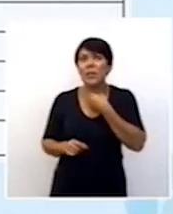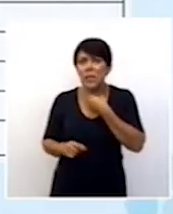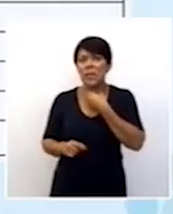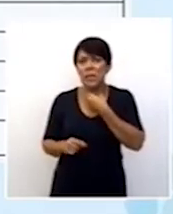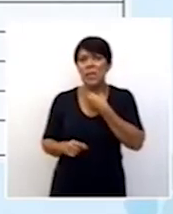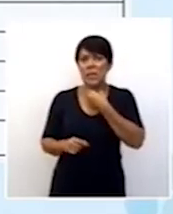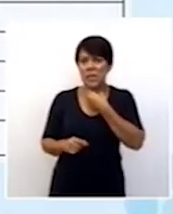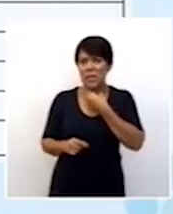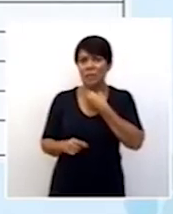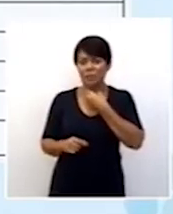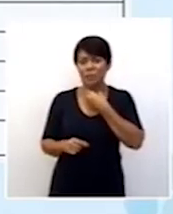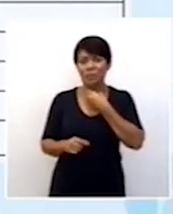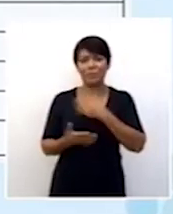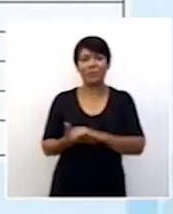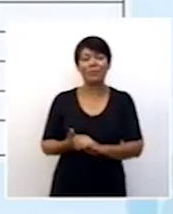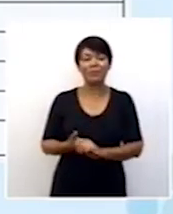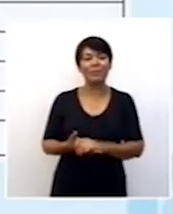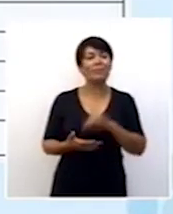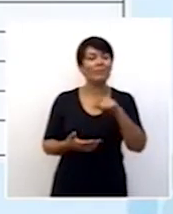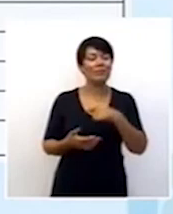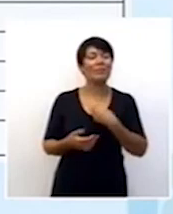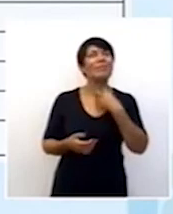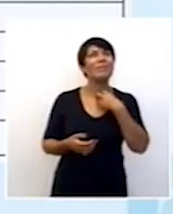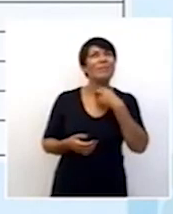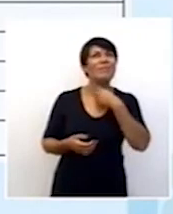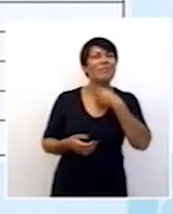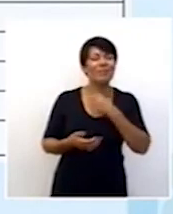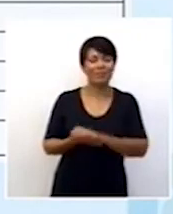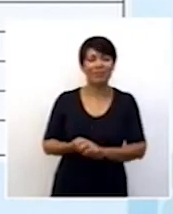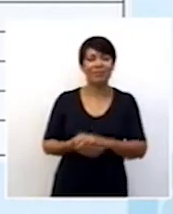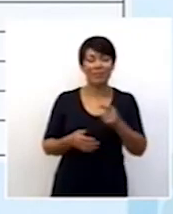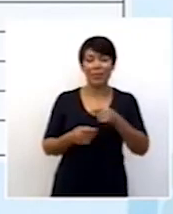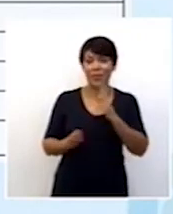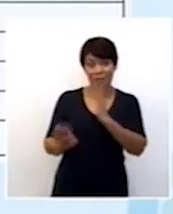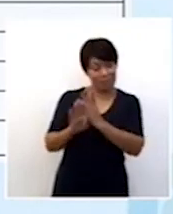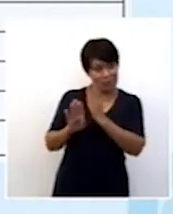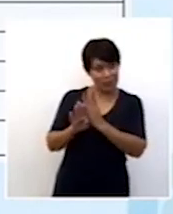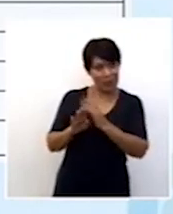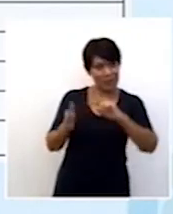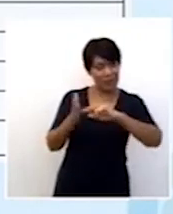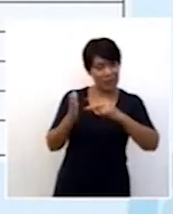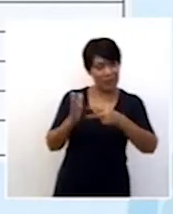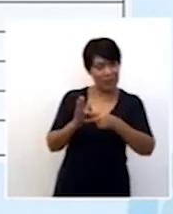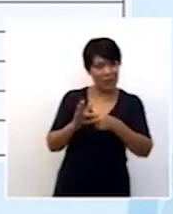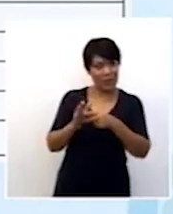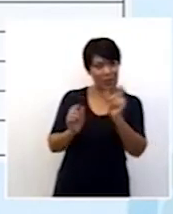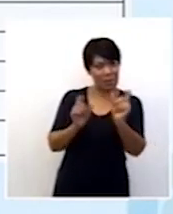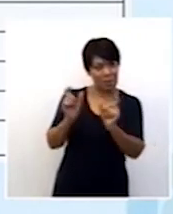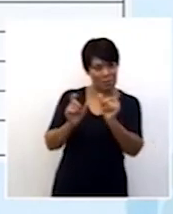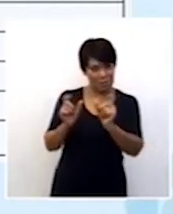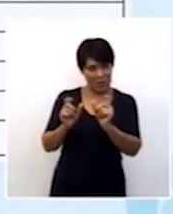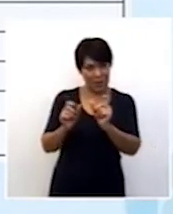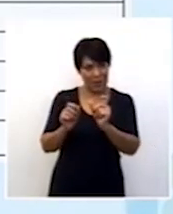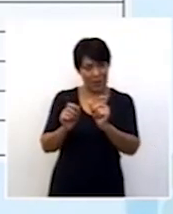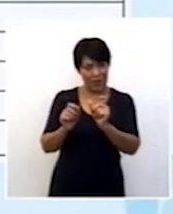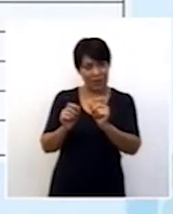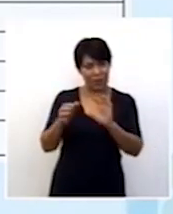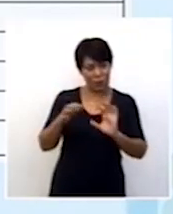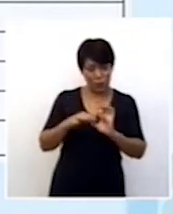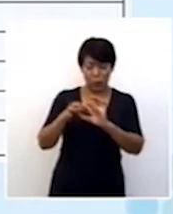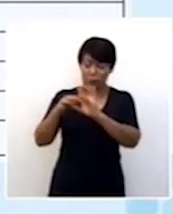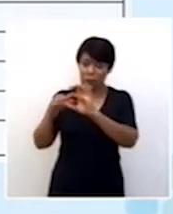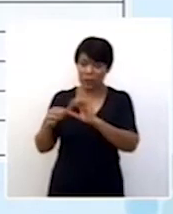Não sei. Isso é pigarro. Olha, você conseguiu descobrir o significado de algumas palavras pelo contexto?